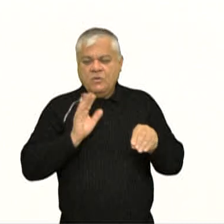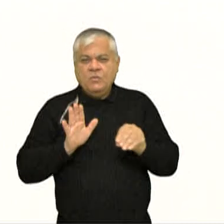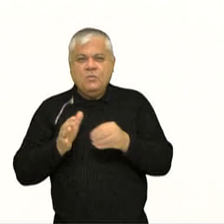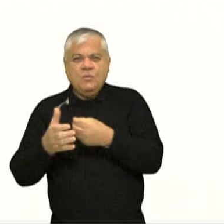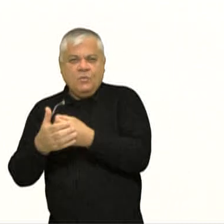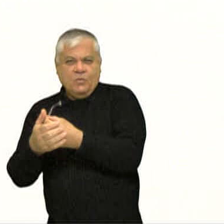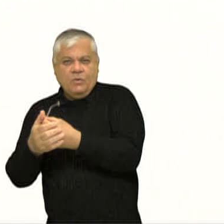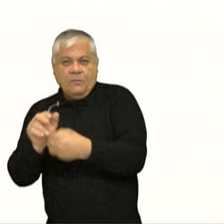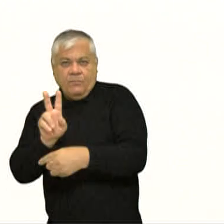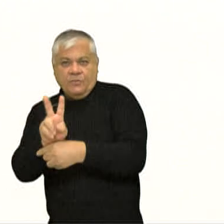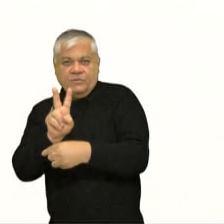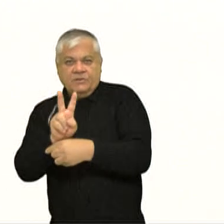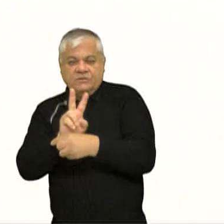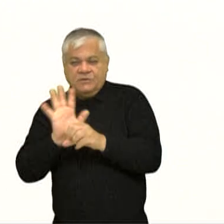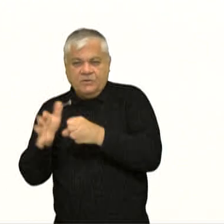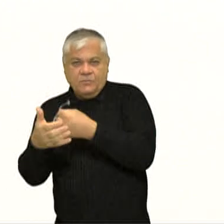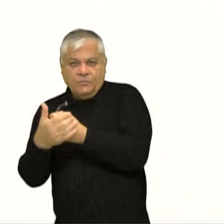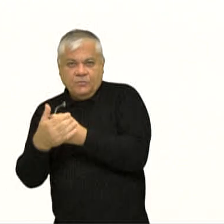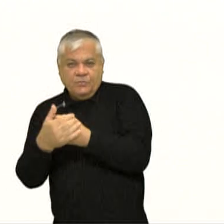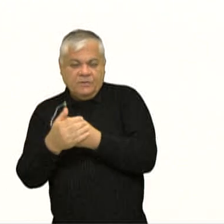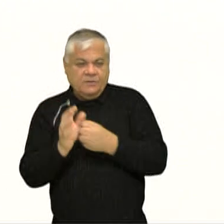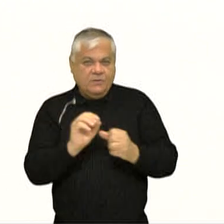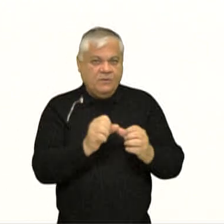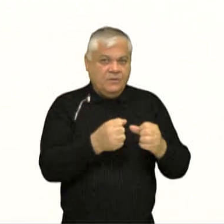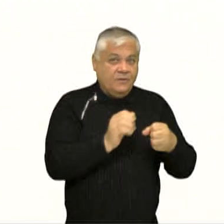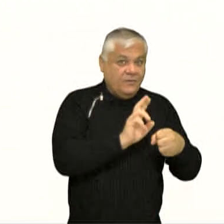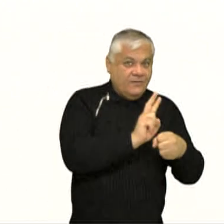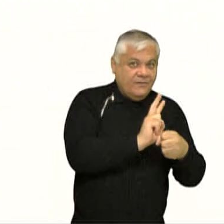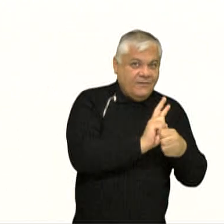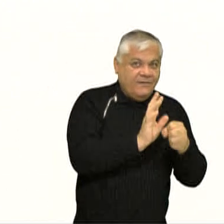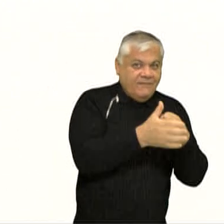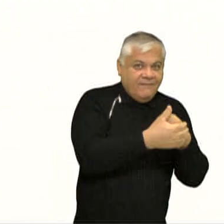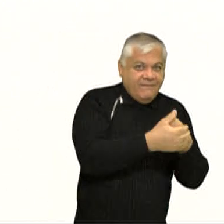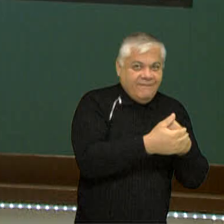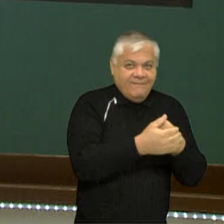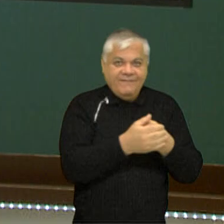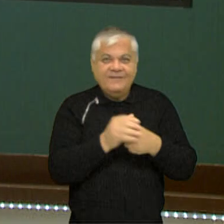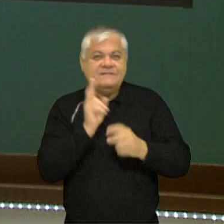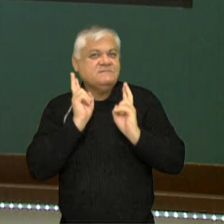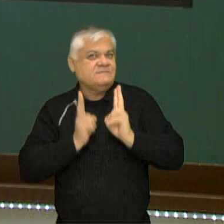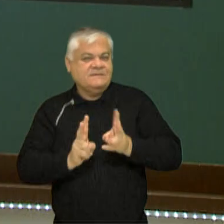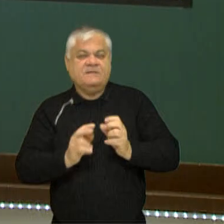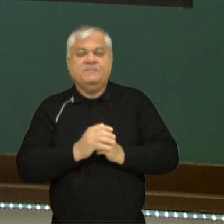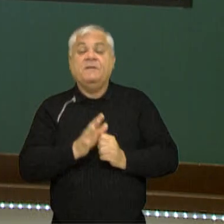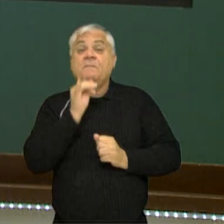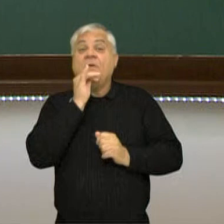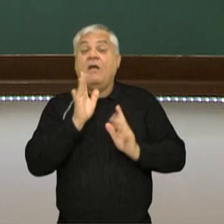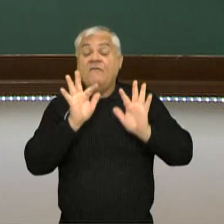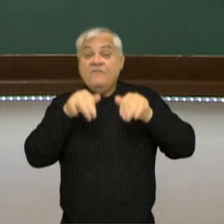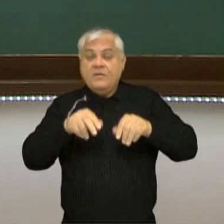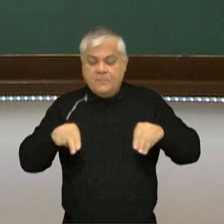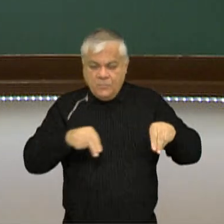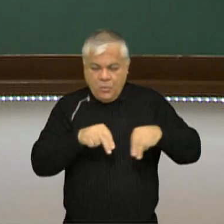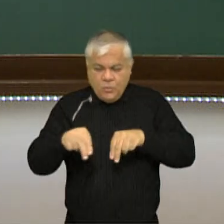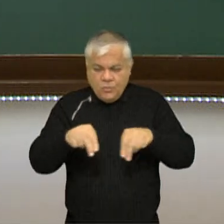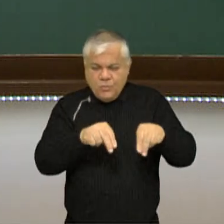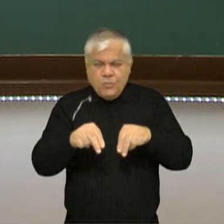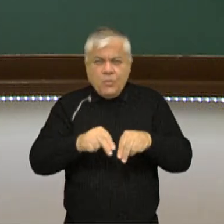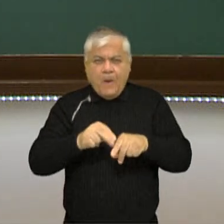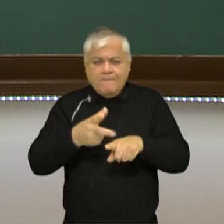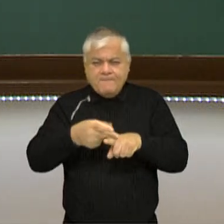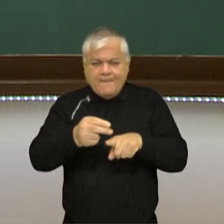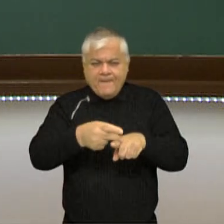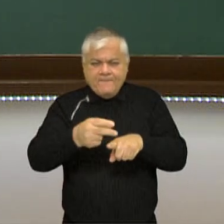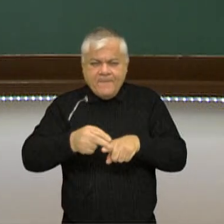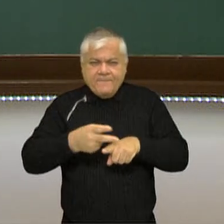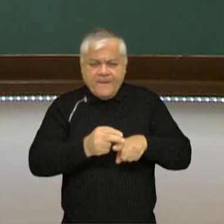e sempre procura deixar ele mais protegido. Mas no final do jogo, quando as peças, a maioria já foi capturada,